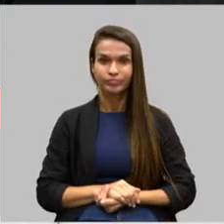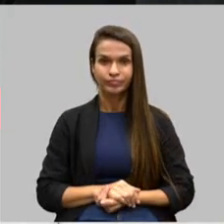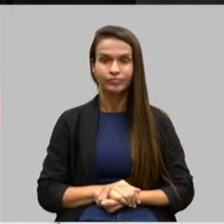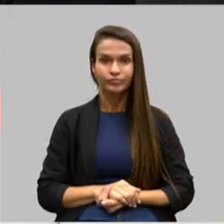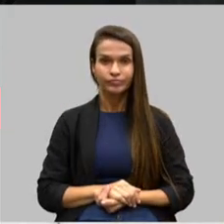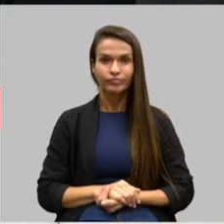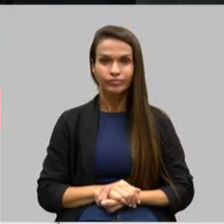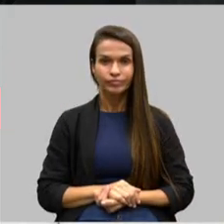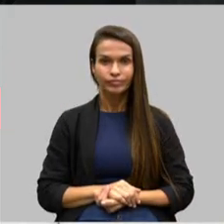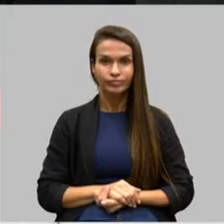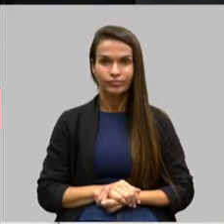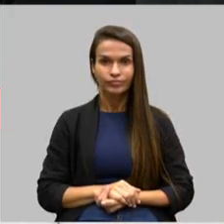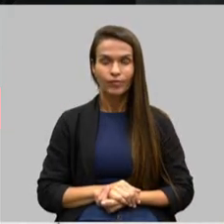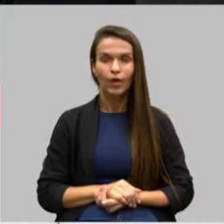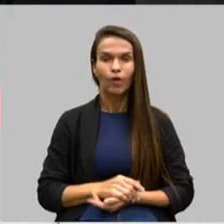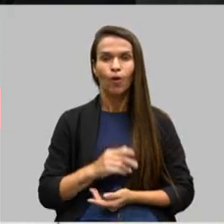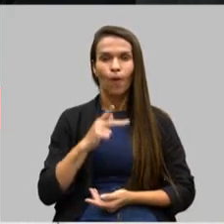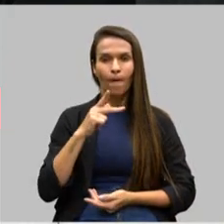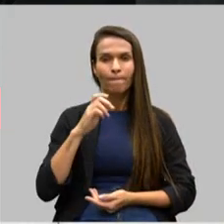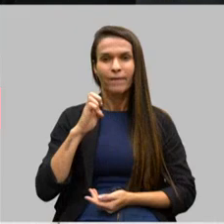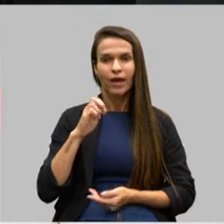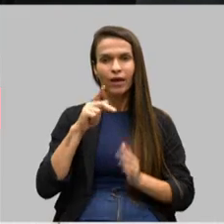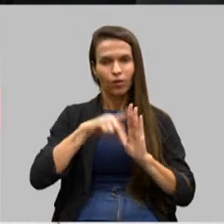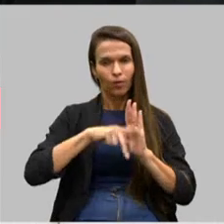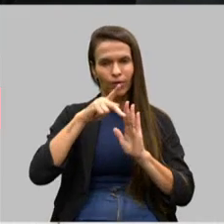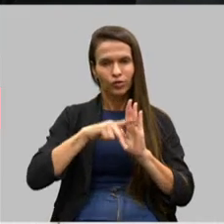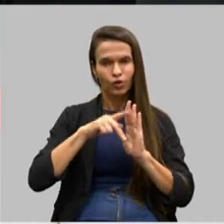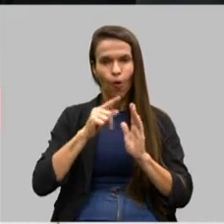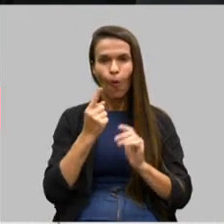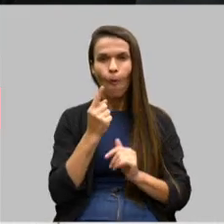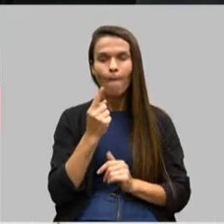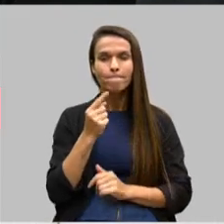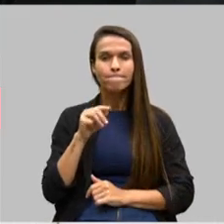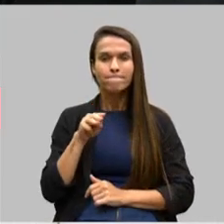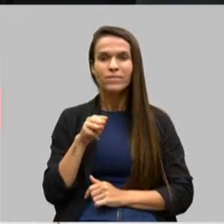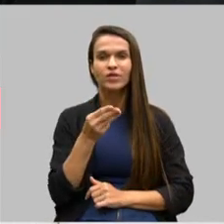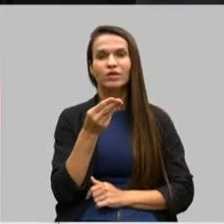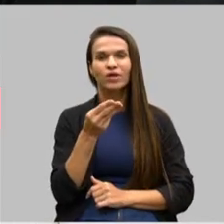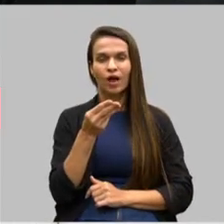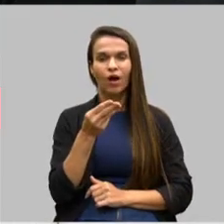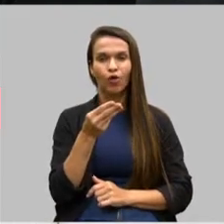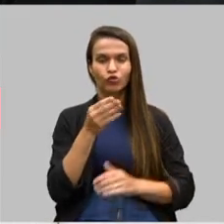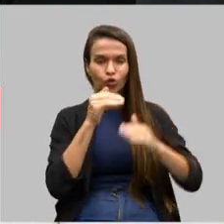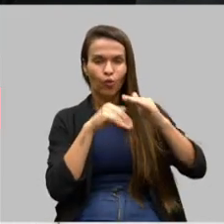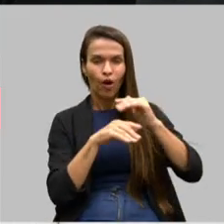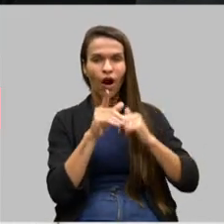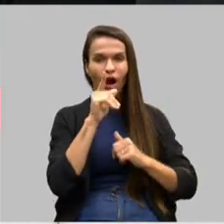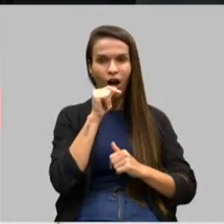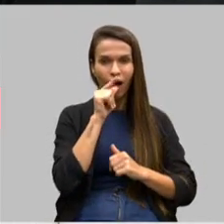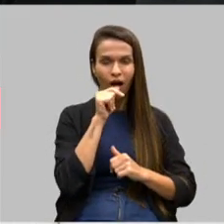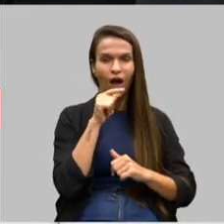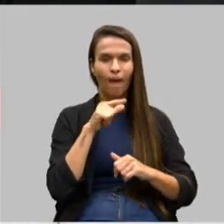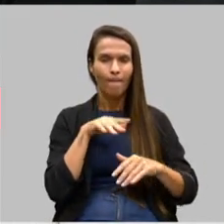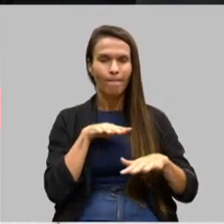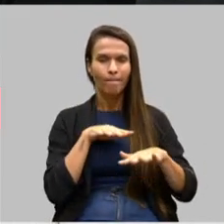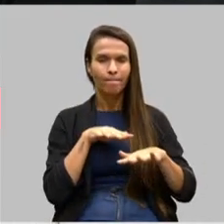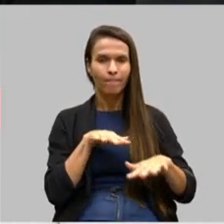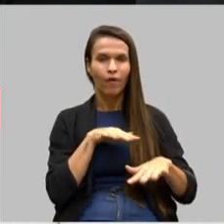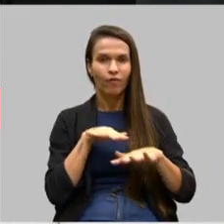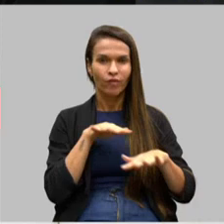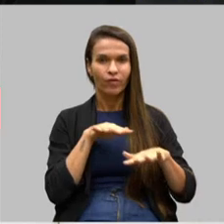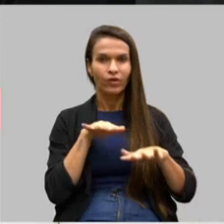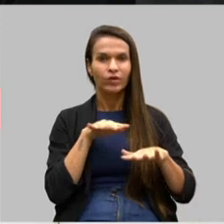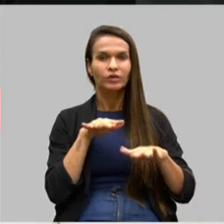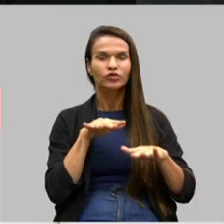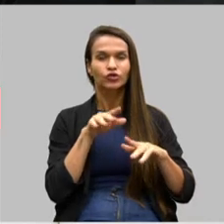O P1MC, que é o programa 1 milhão de cisterna, ele é um programa de mobilização de social,